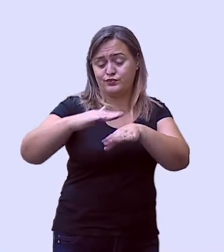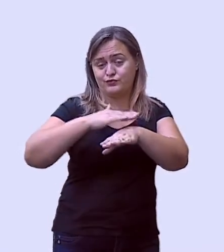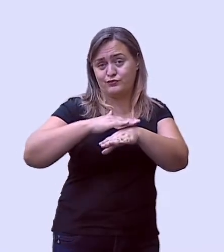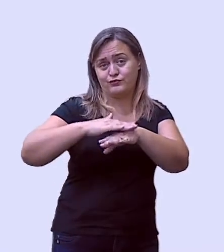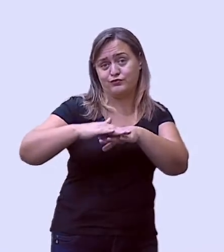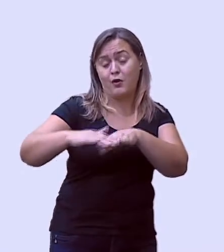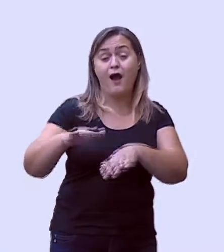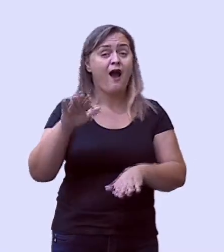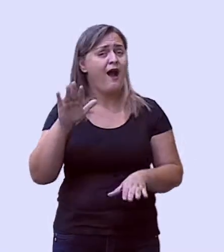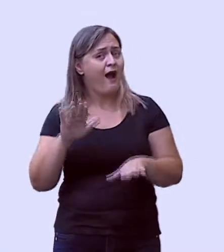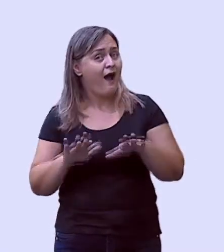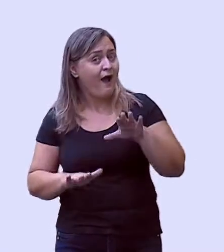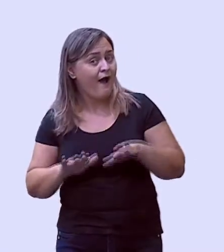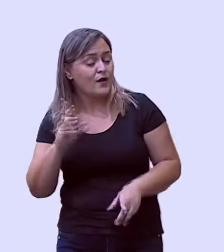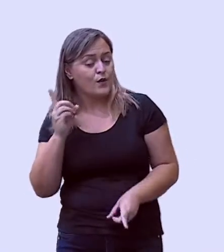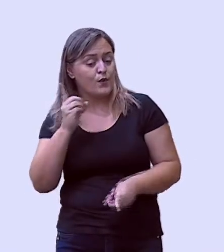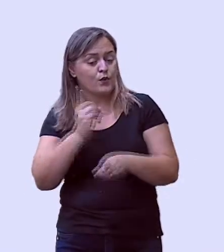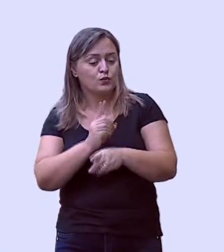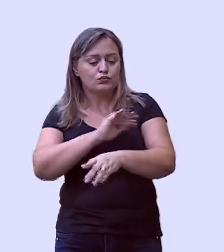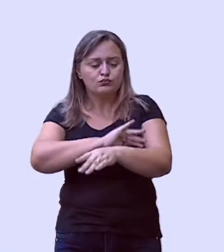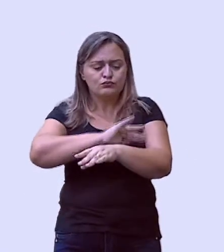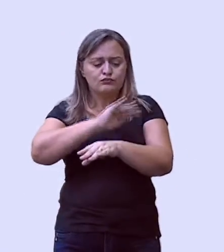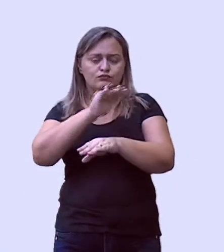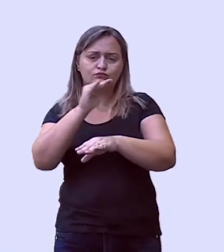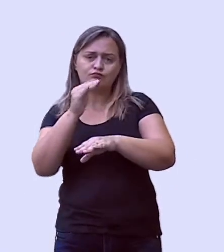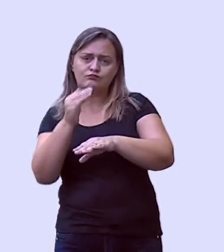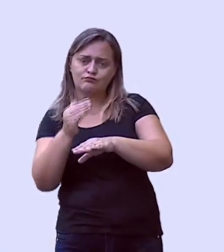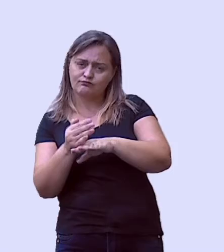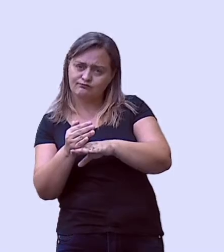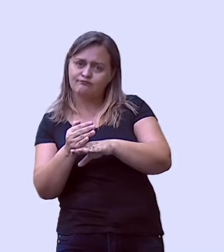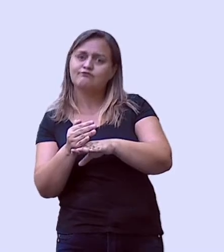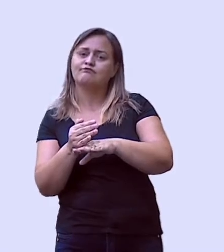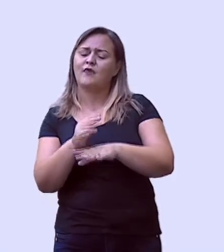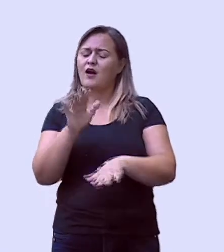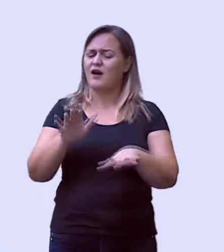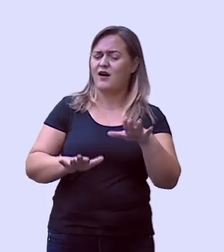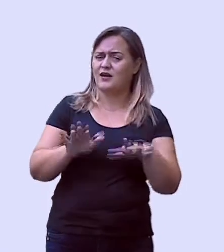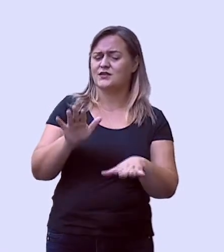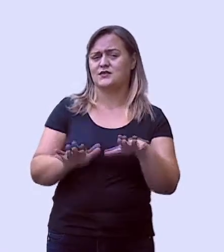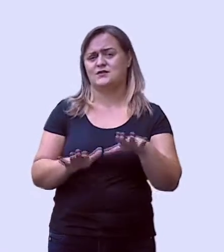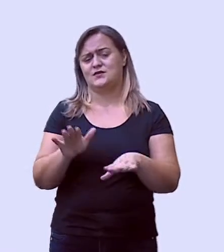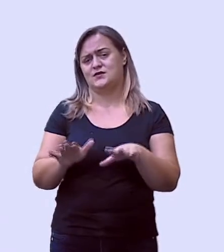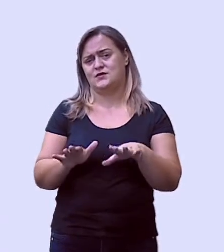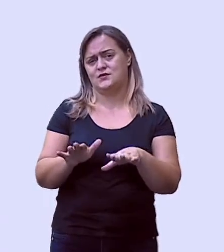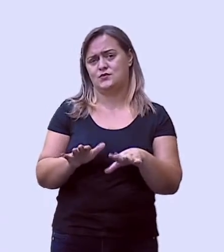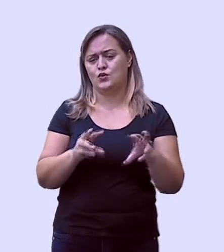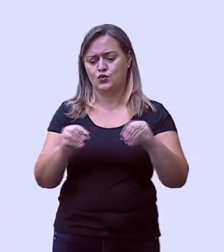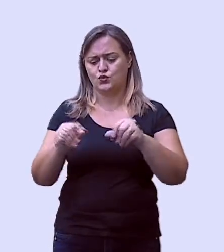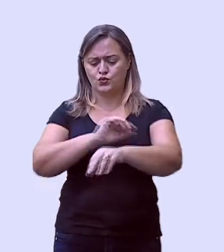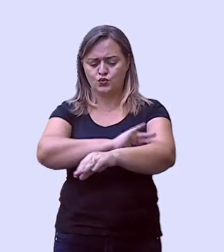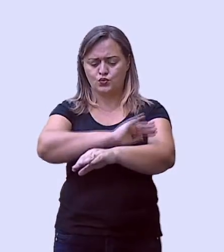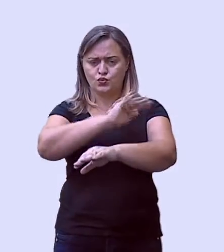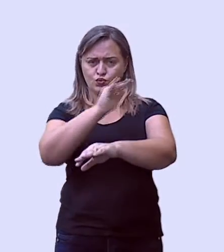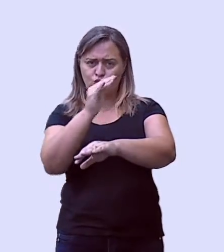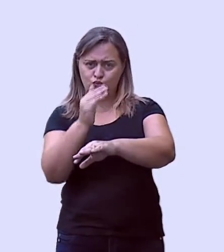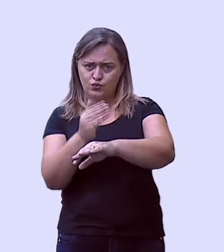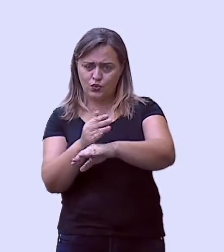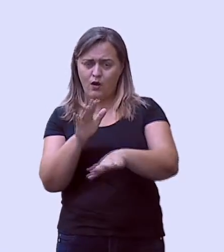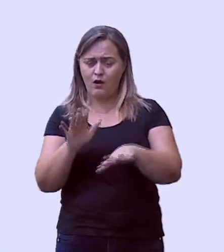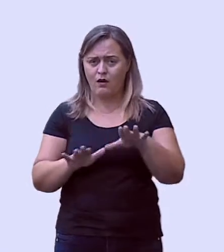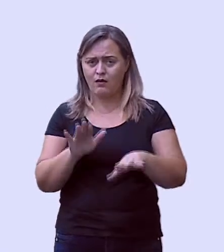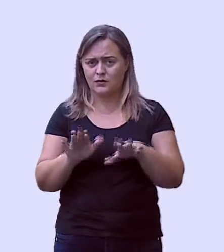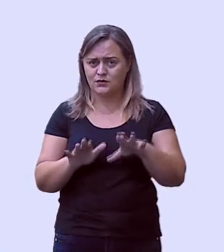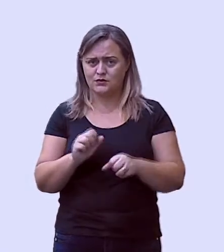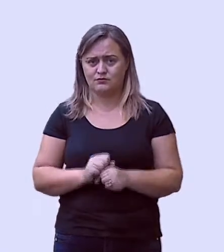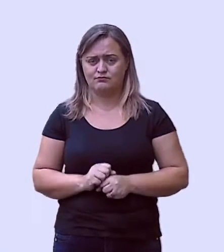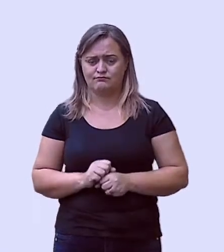serras, morros campestres, conchilas, algumas dunas e manchas de areia. Seu clima